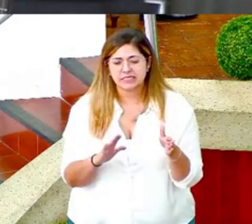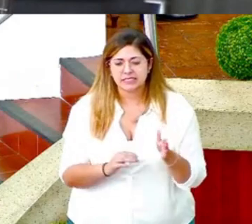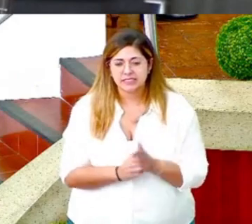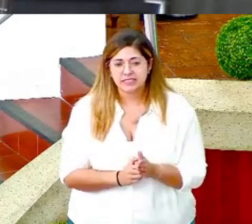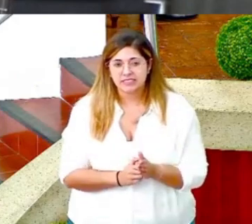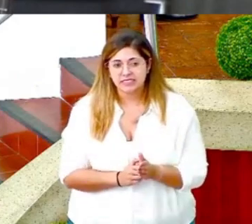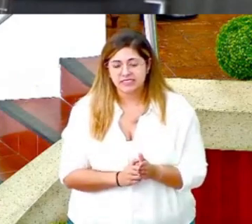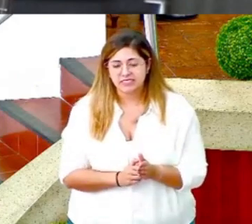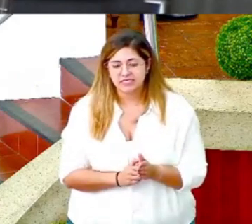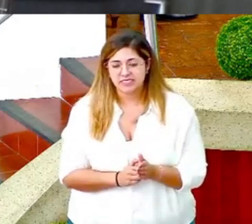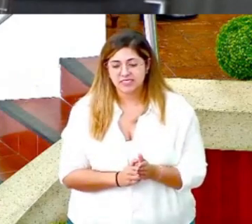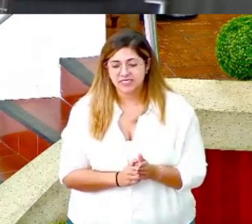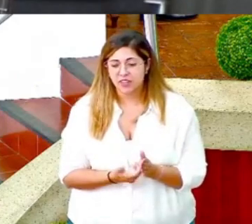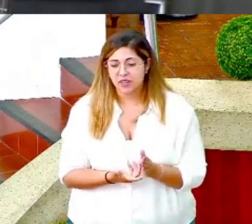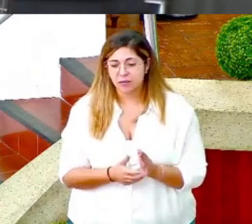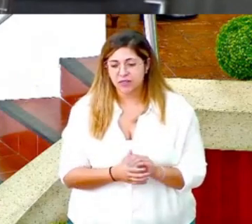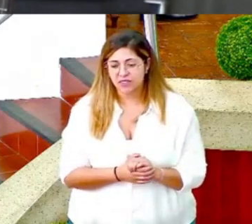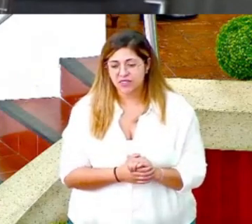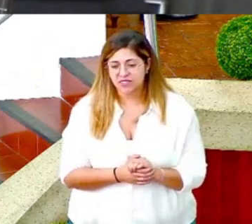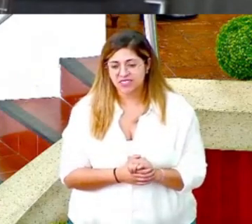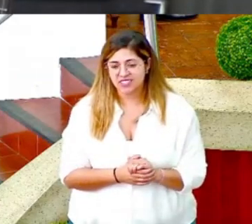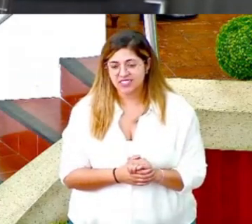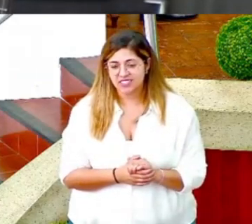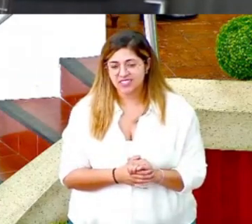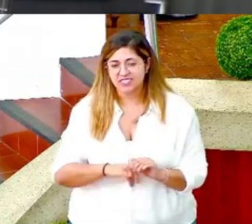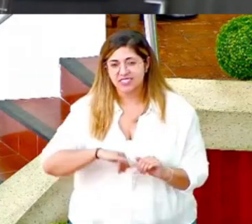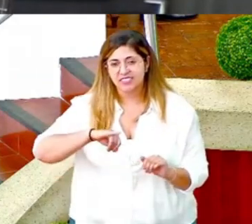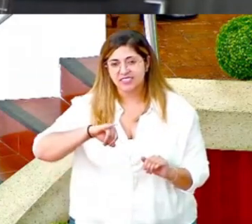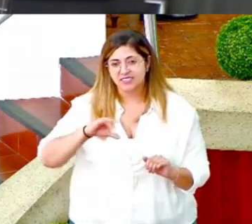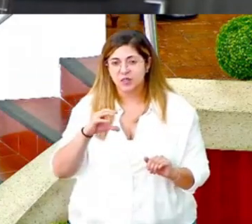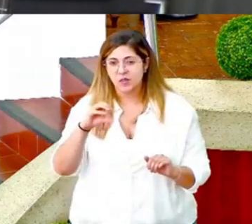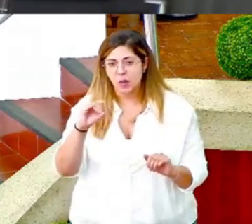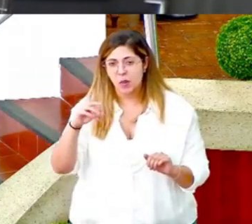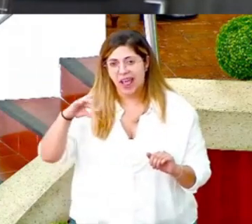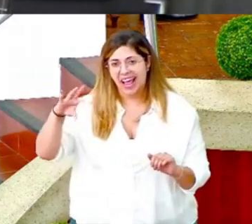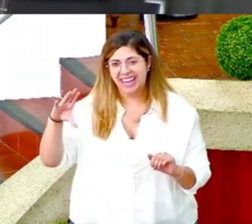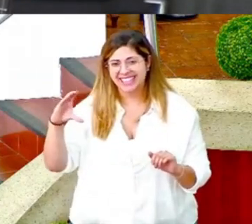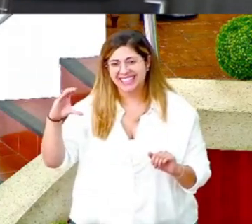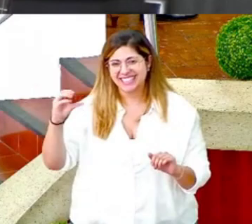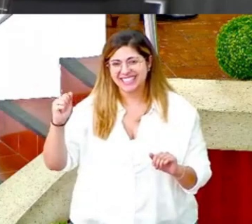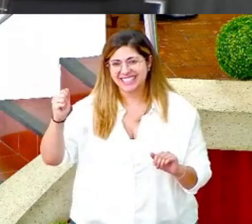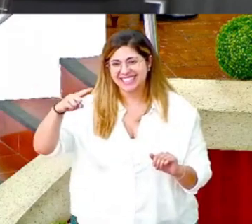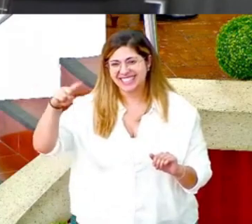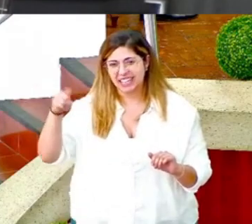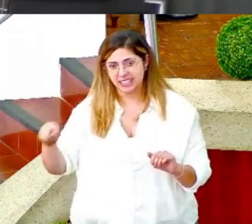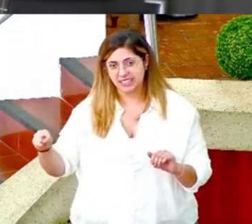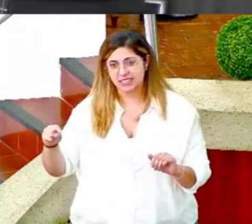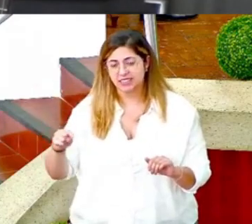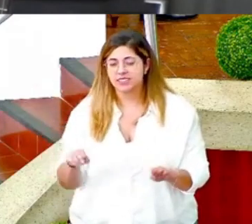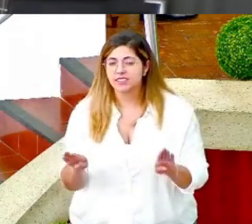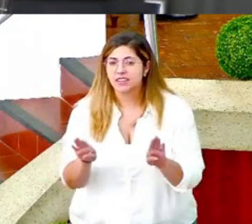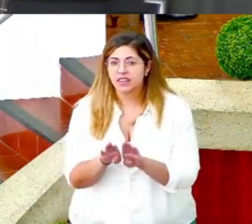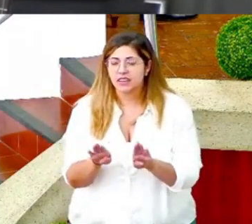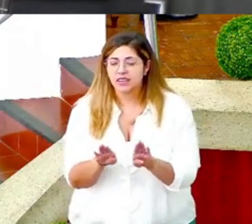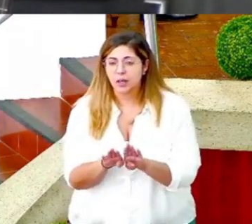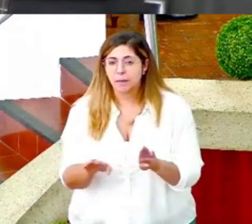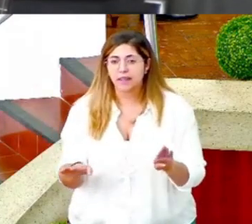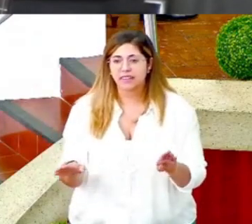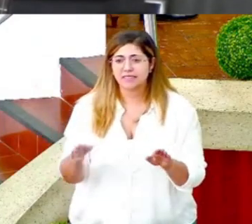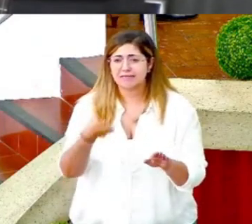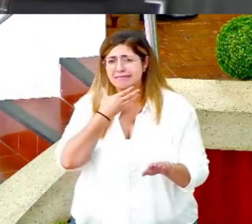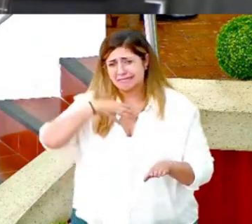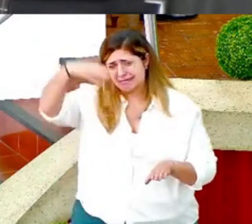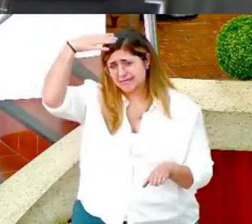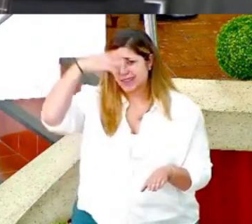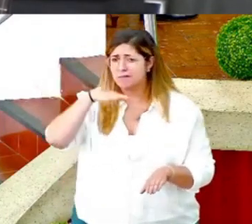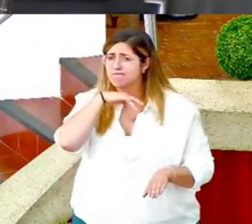que Jeoacás, que era filho de Josias, foi um rei muito ruim, e Jeoaquim também foi um